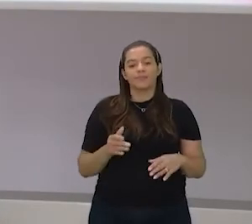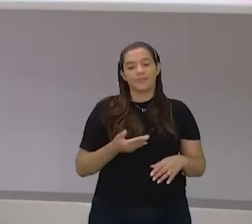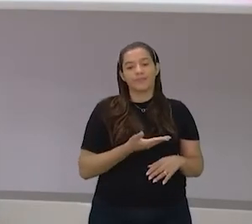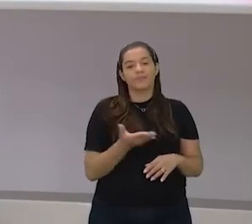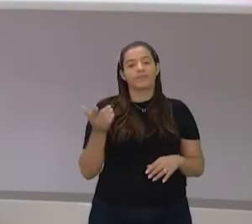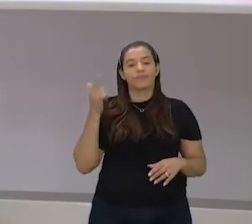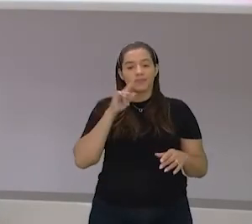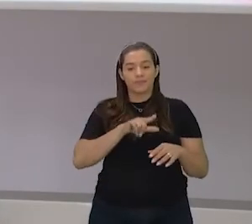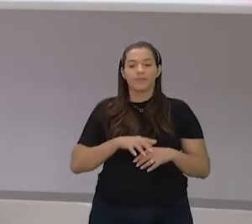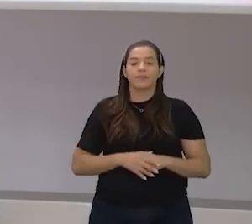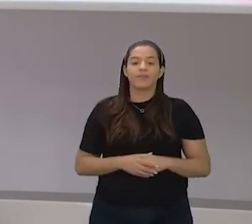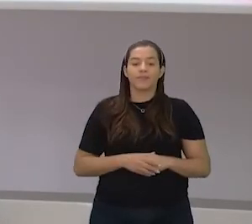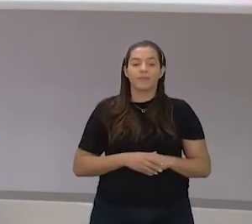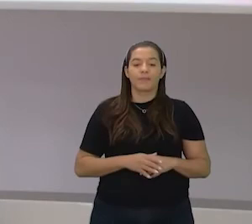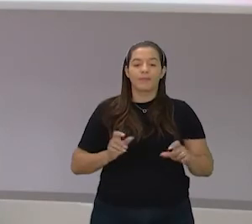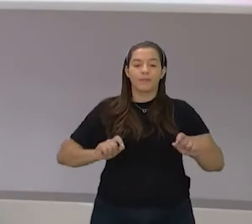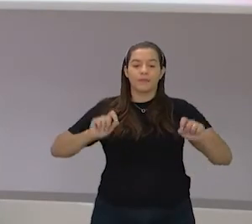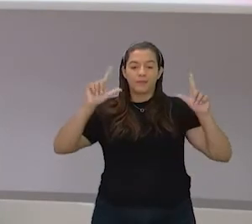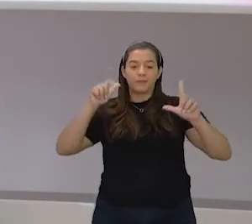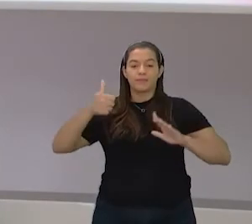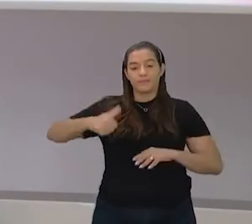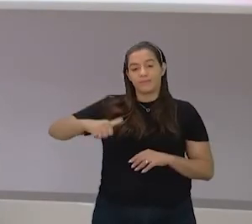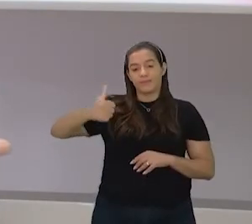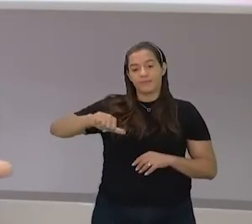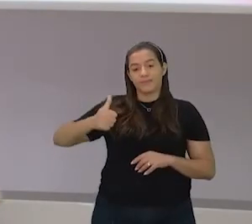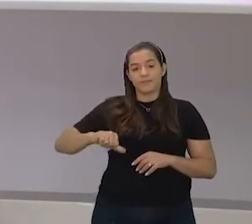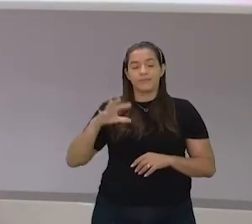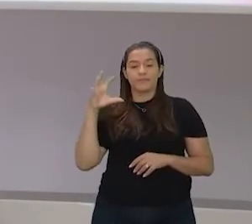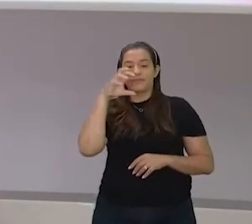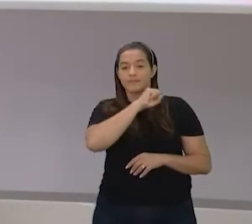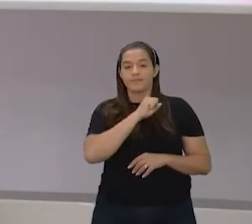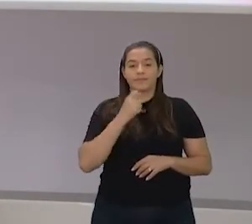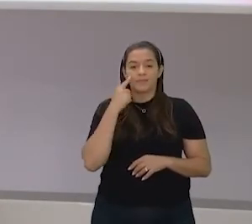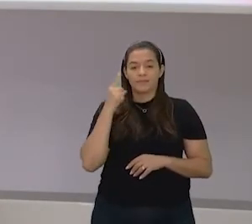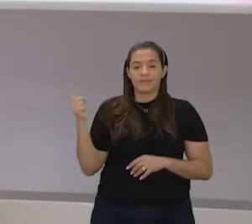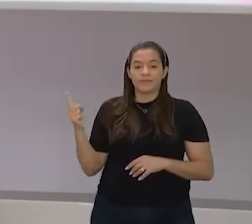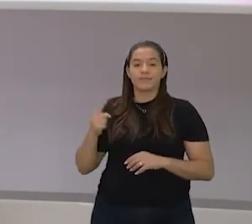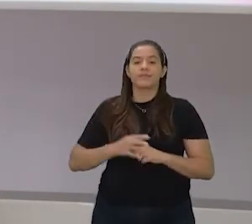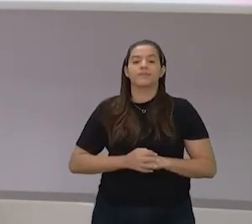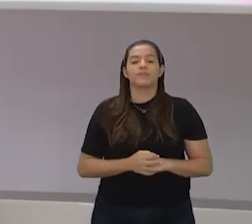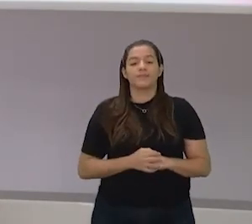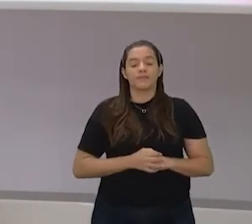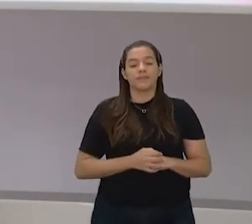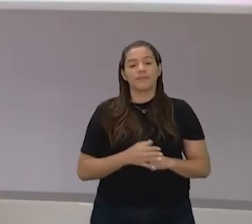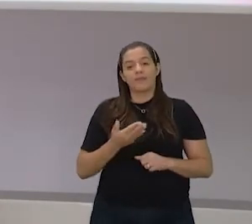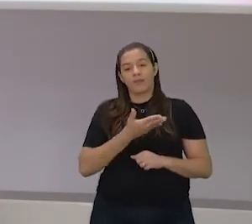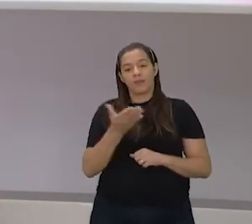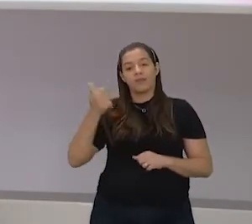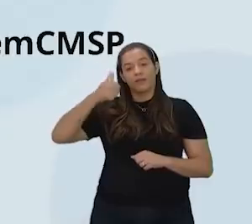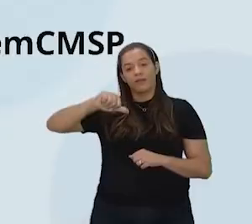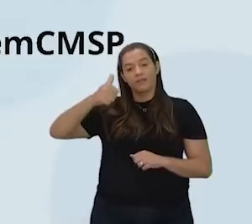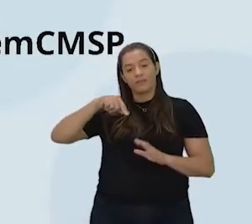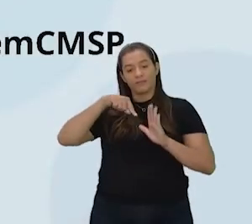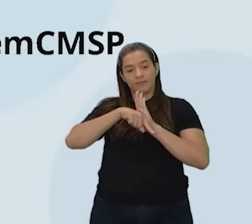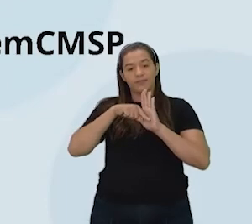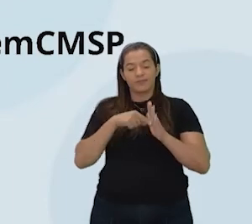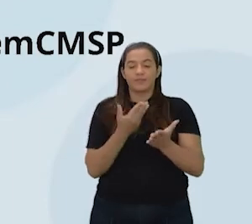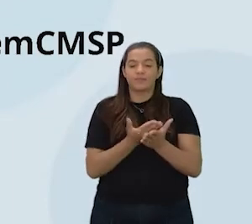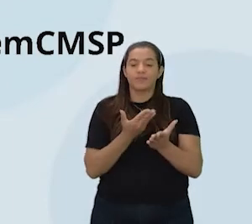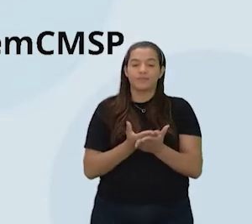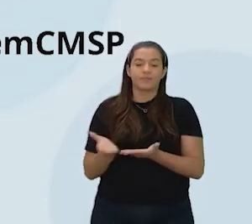precauções, mas é isso. Vou pedir para que coloquem a avaliação bem rapidinho aí para vocês, avaliarem a nossa